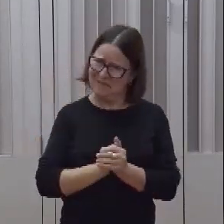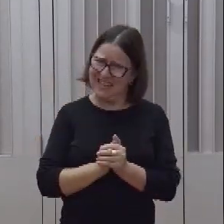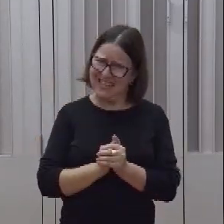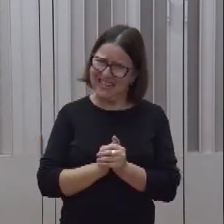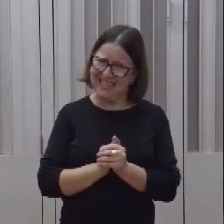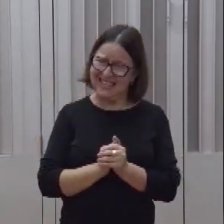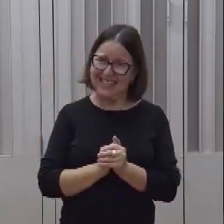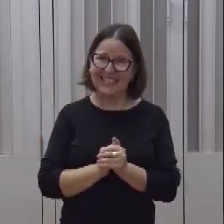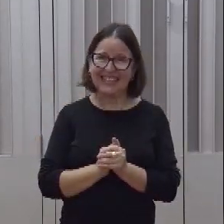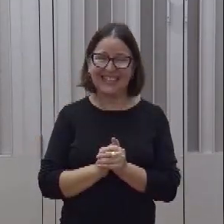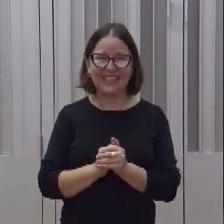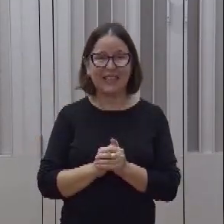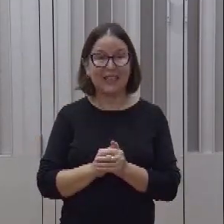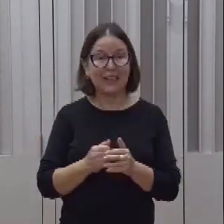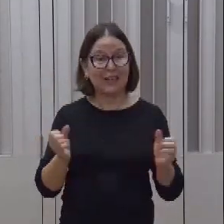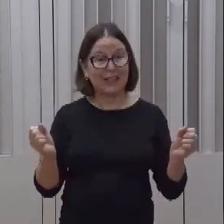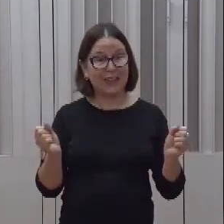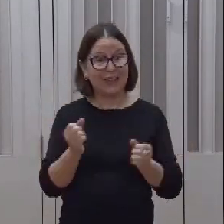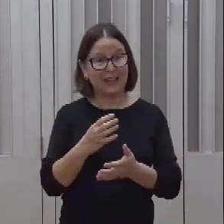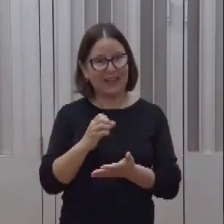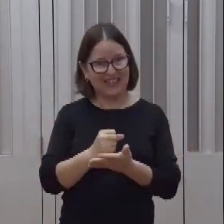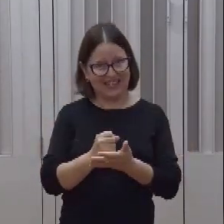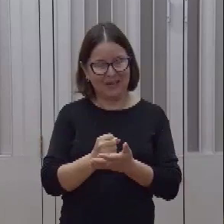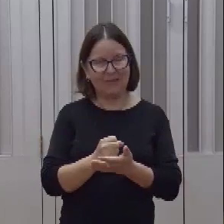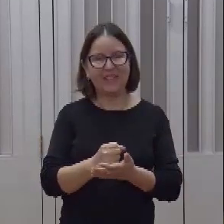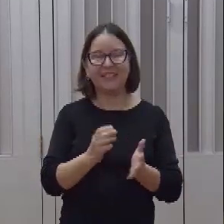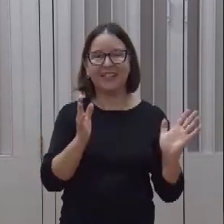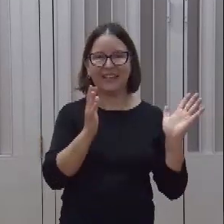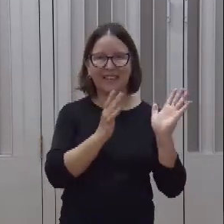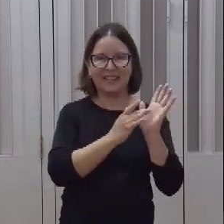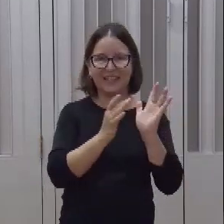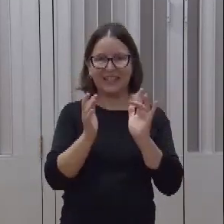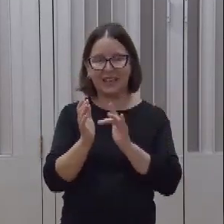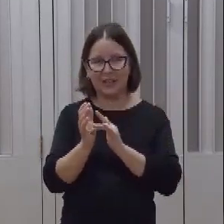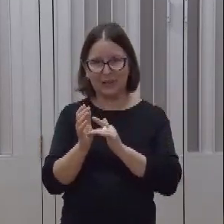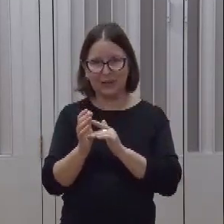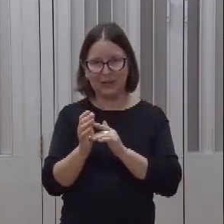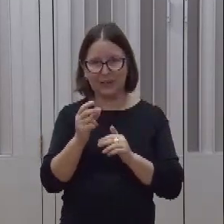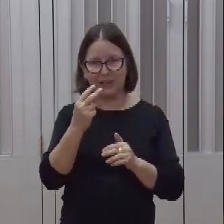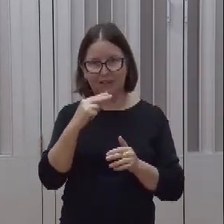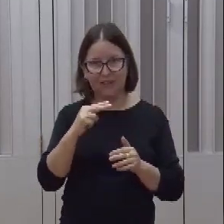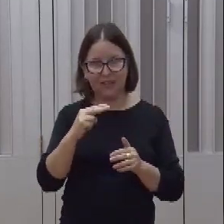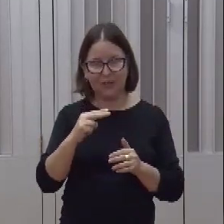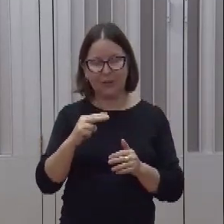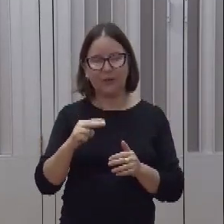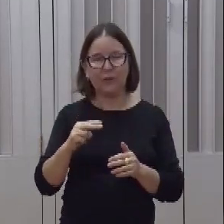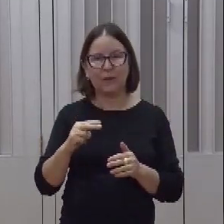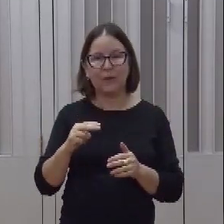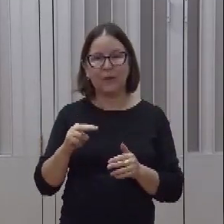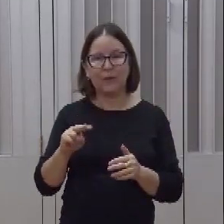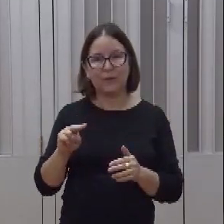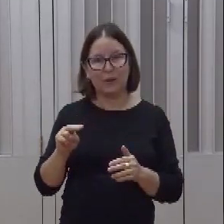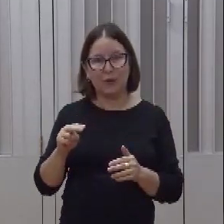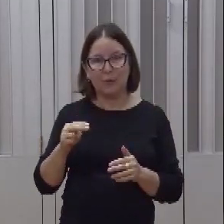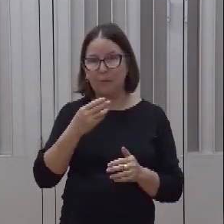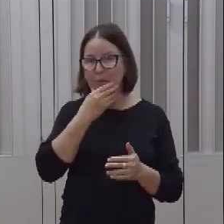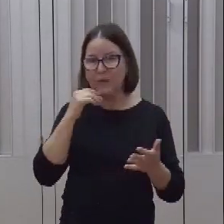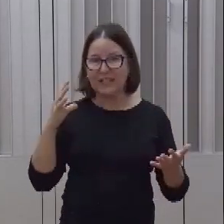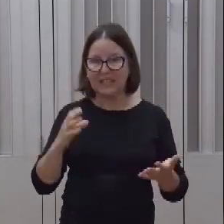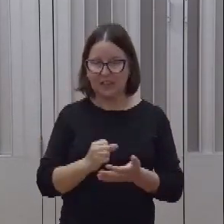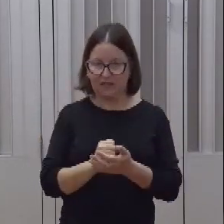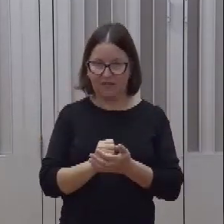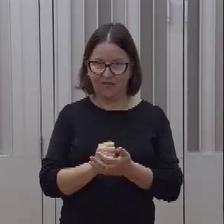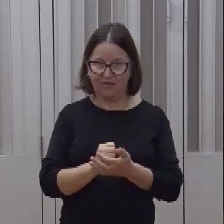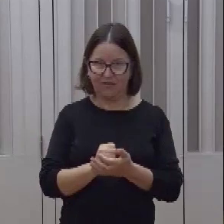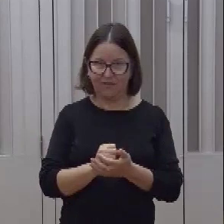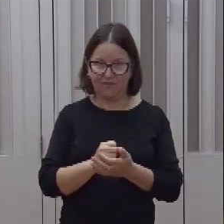No Novo Testamento, Jesus é visto como Salvador. Salvador 16 vezes.